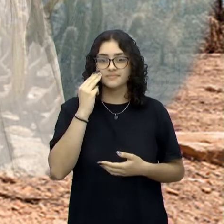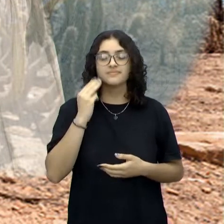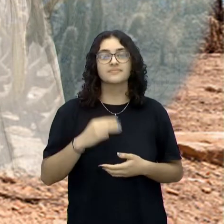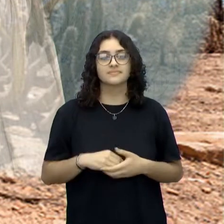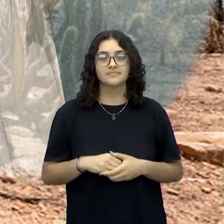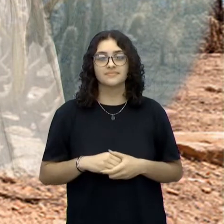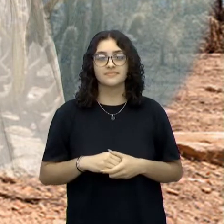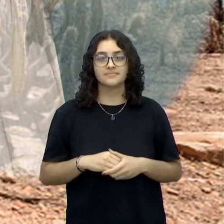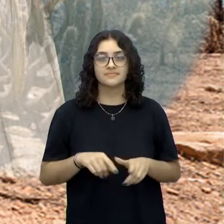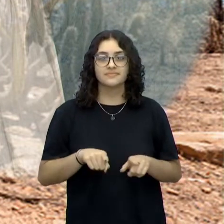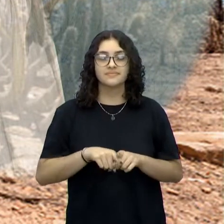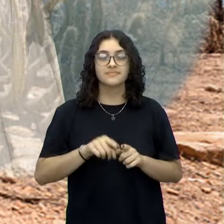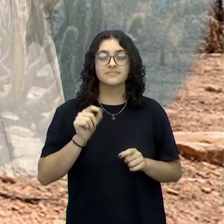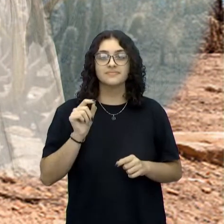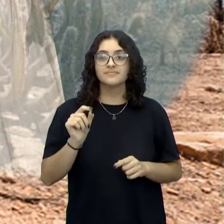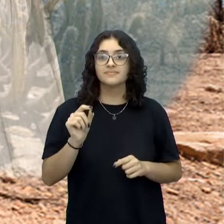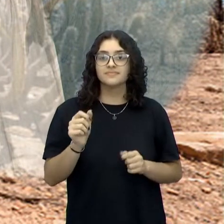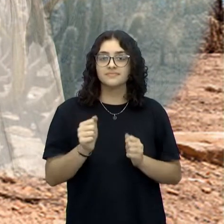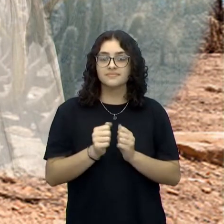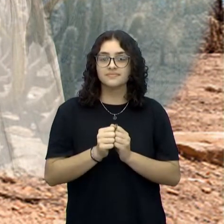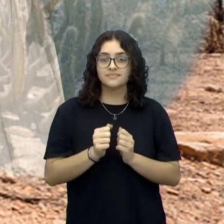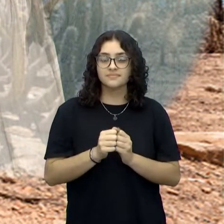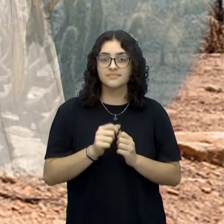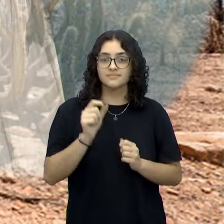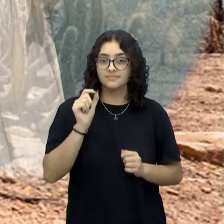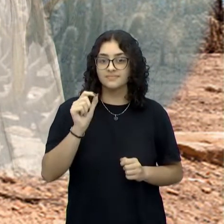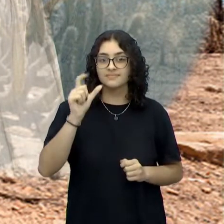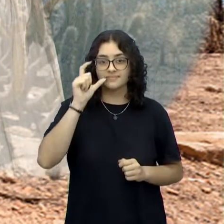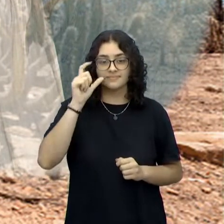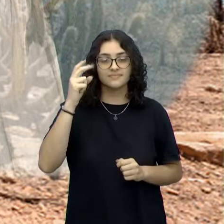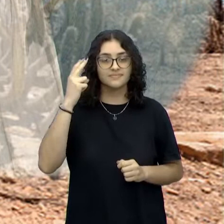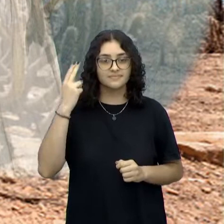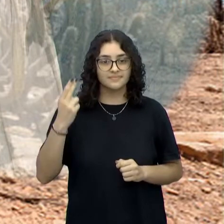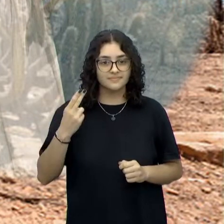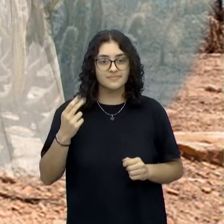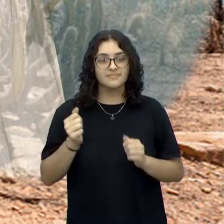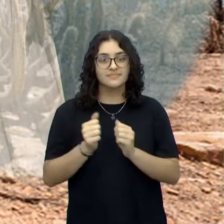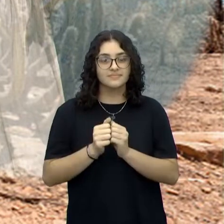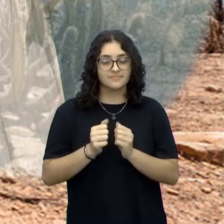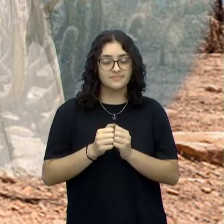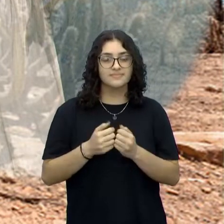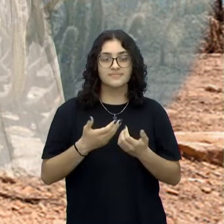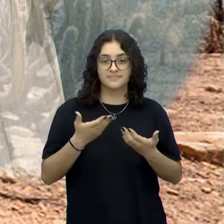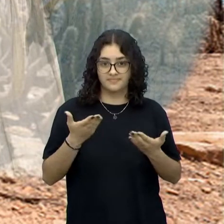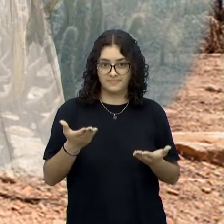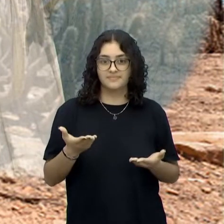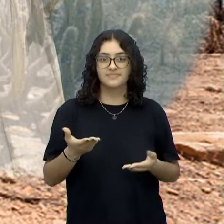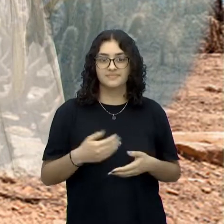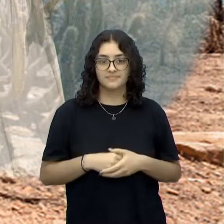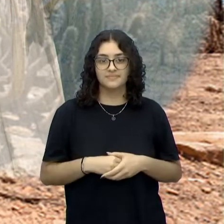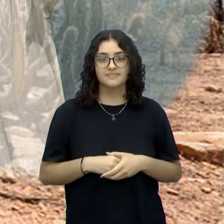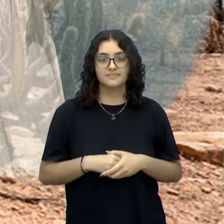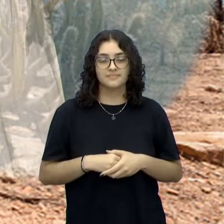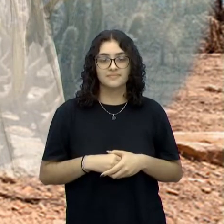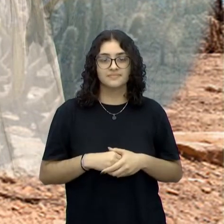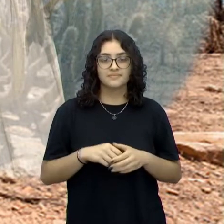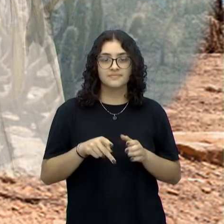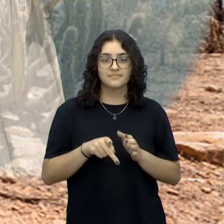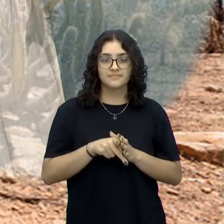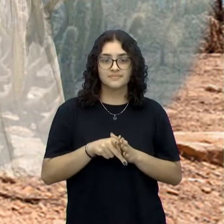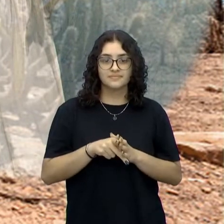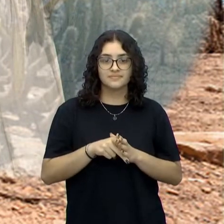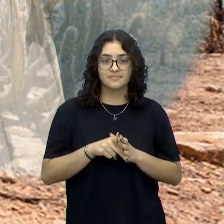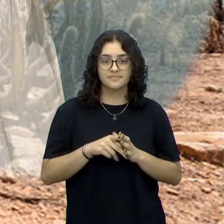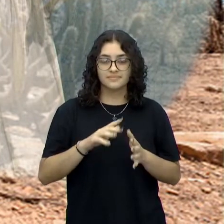bochecha. Comigo agora a nossa queridíssima Natália, que também fala com vocês aí pela